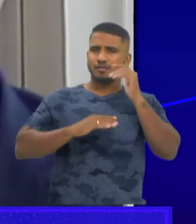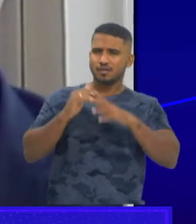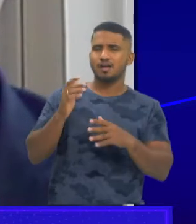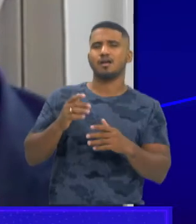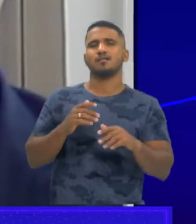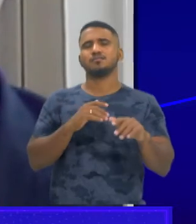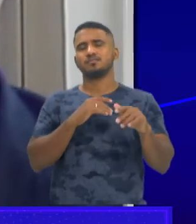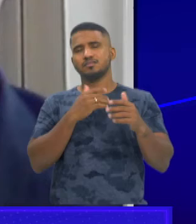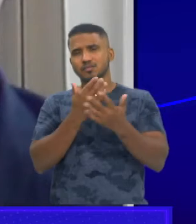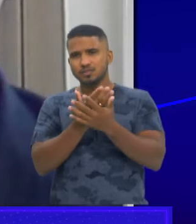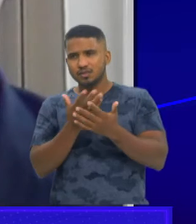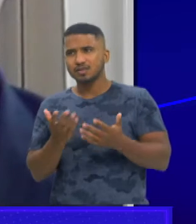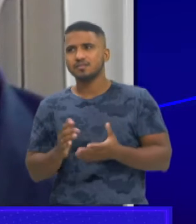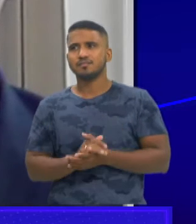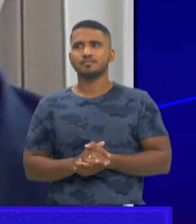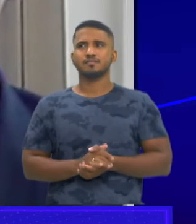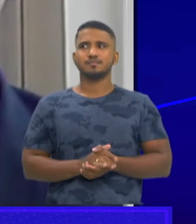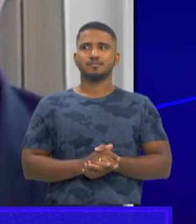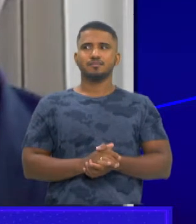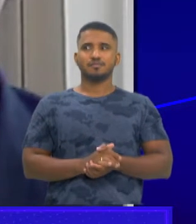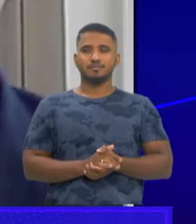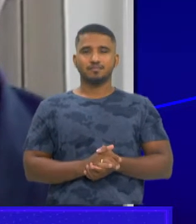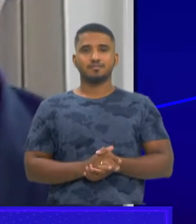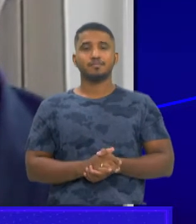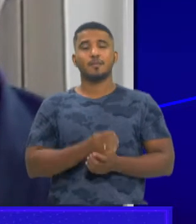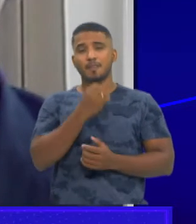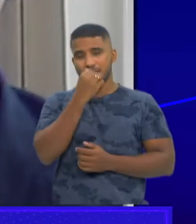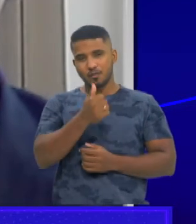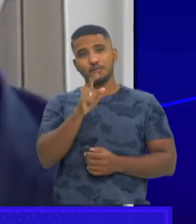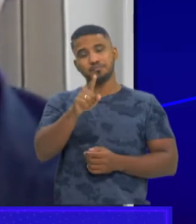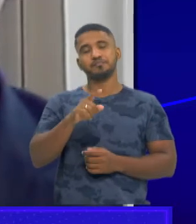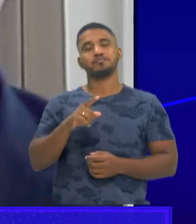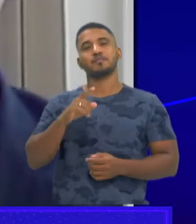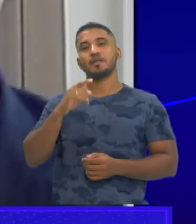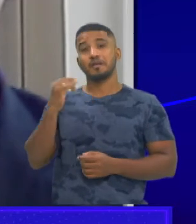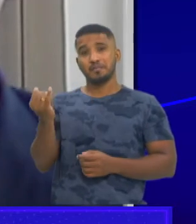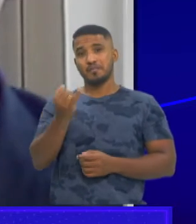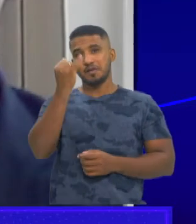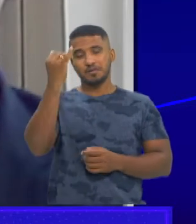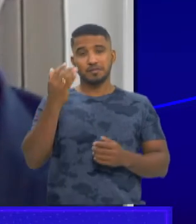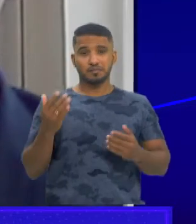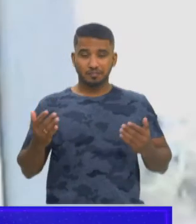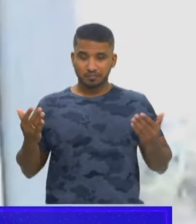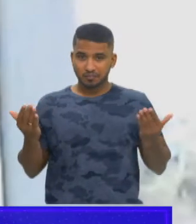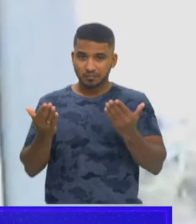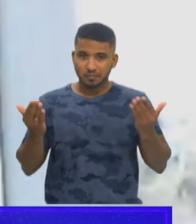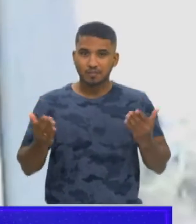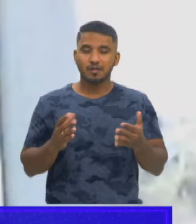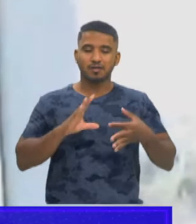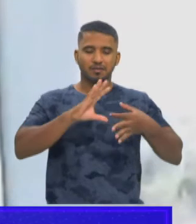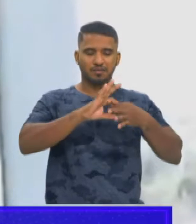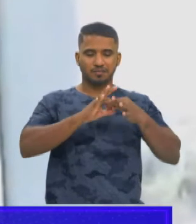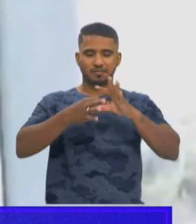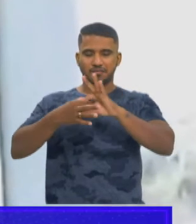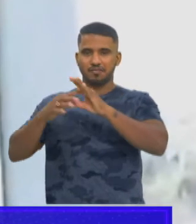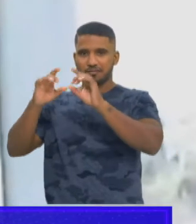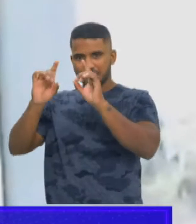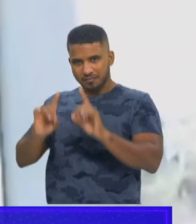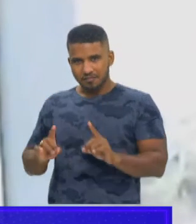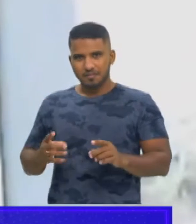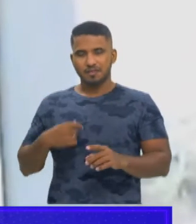praticamos esporte, entramos no campo da educação, no campo profissional e por aí vai. Chico, é de